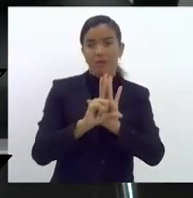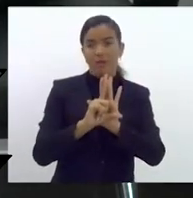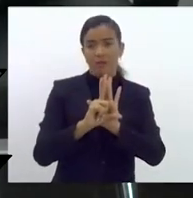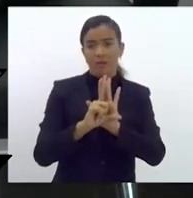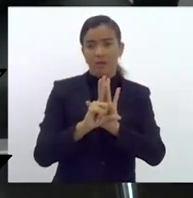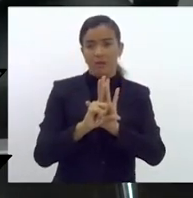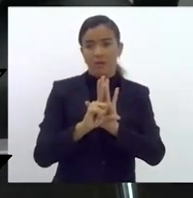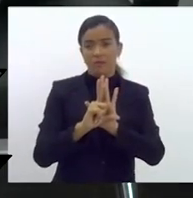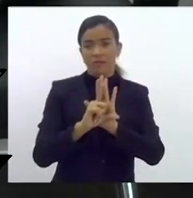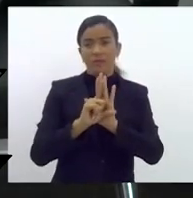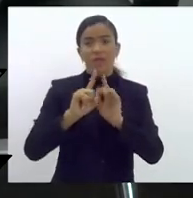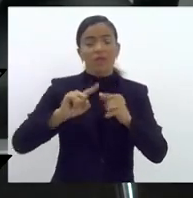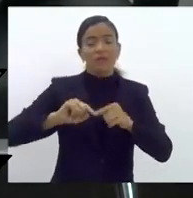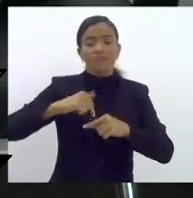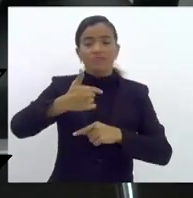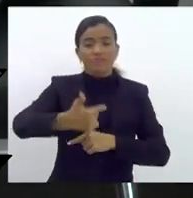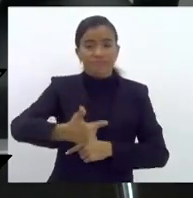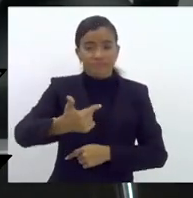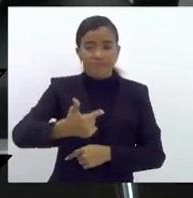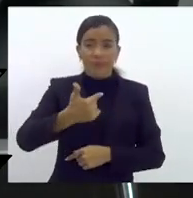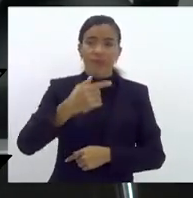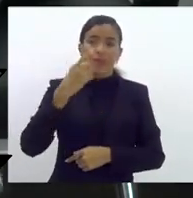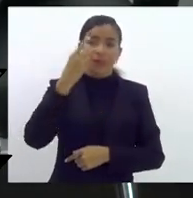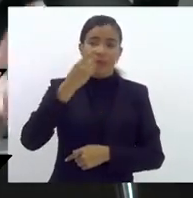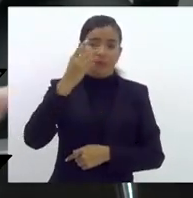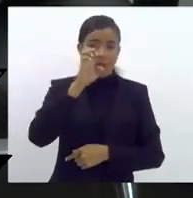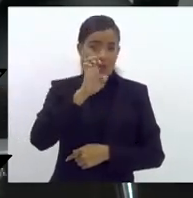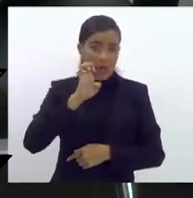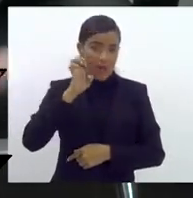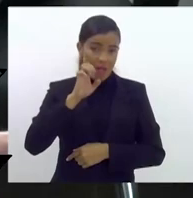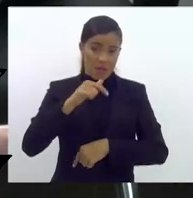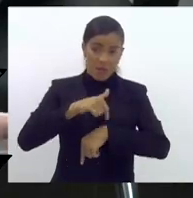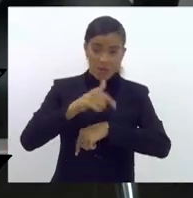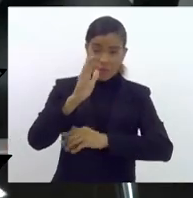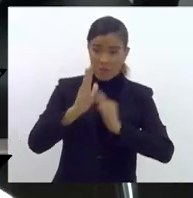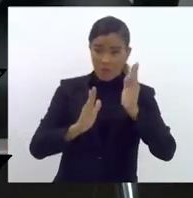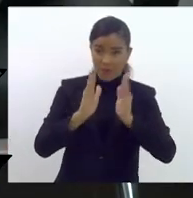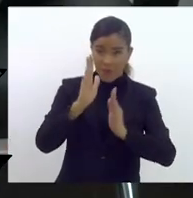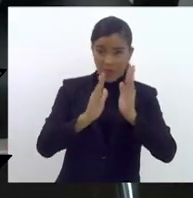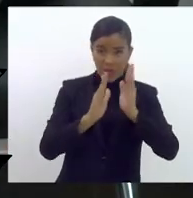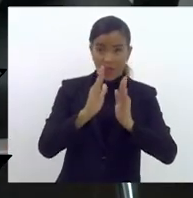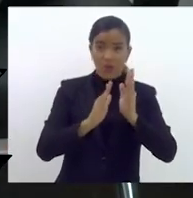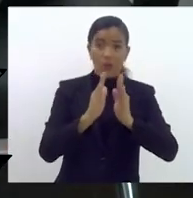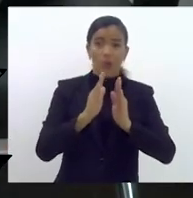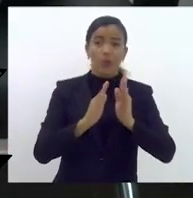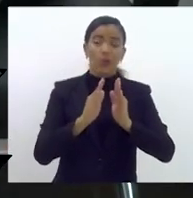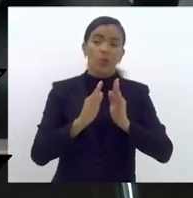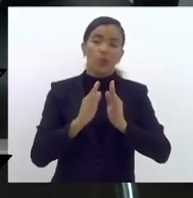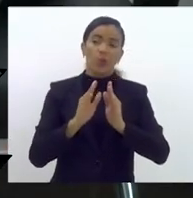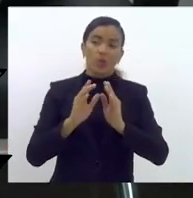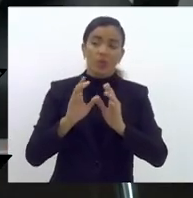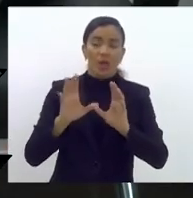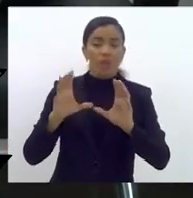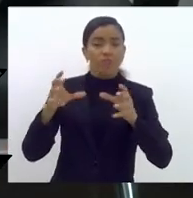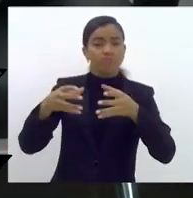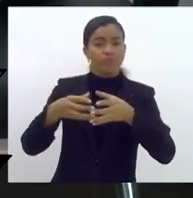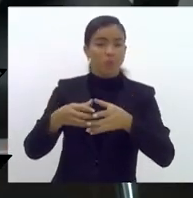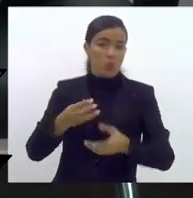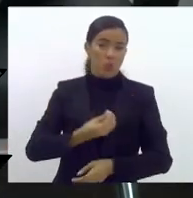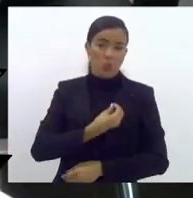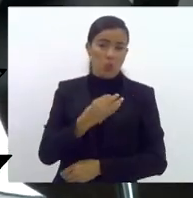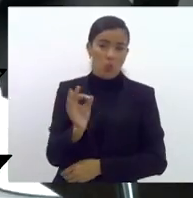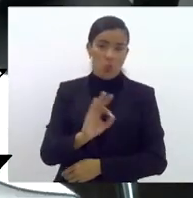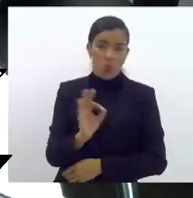e posteriormente a deputada Érica que na ocasião né da recepção da comitiva não estava